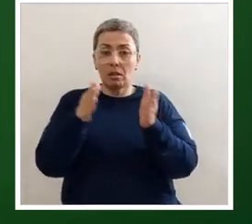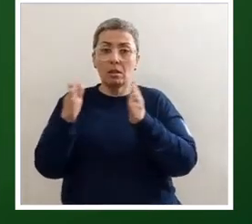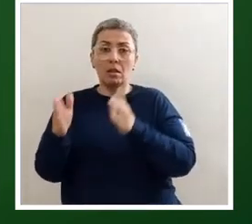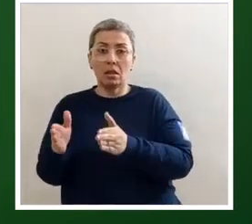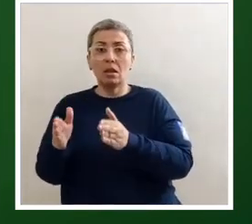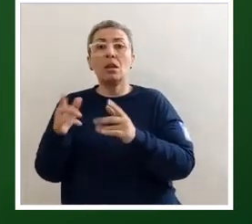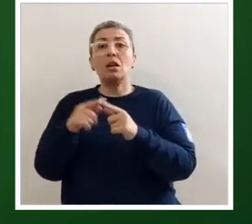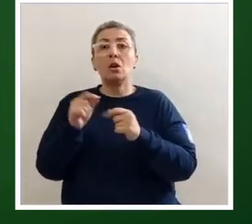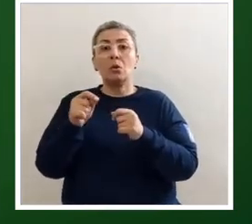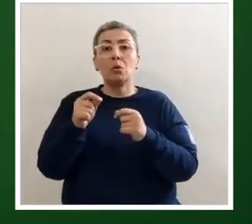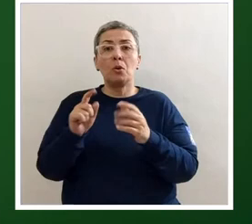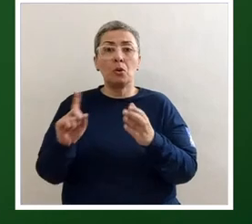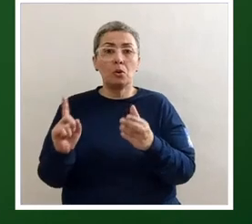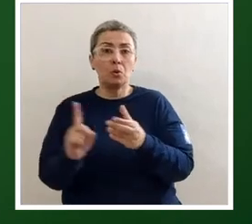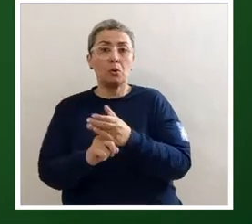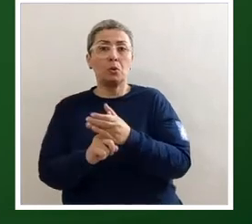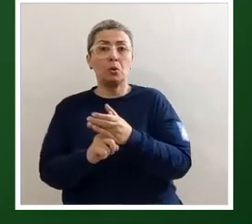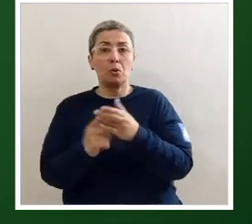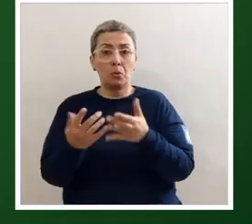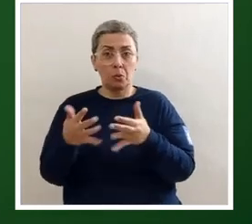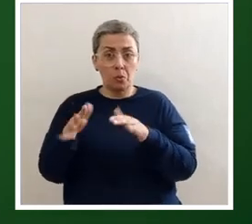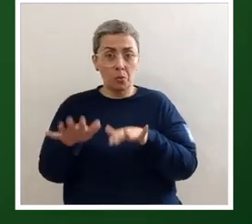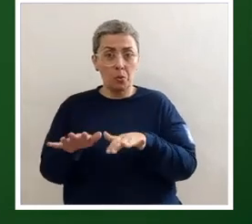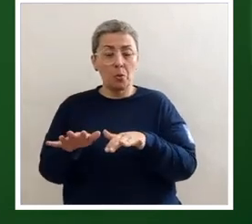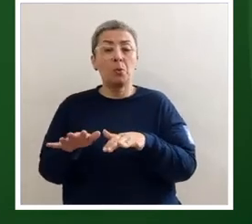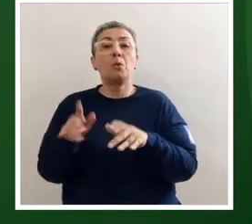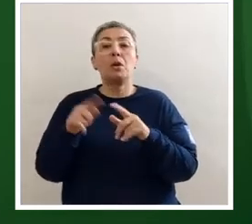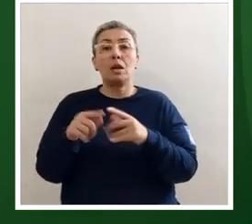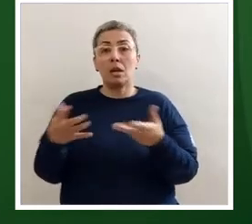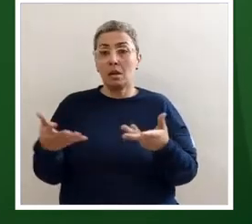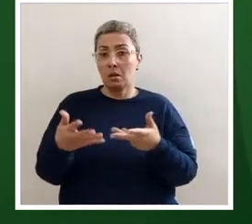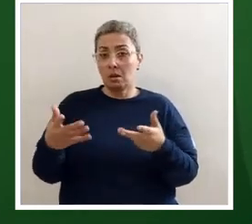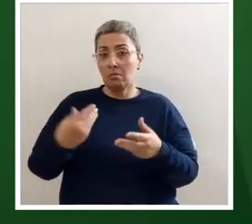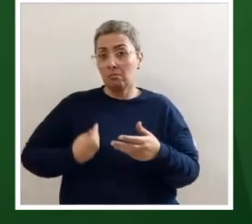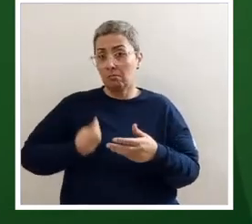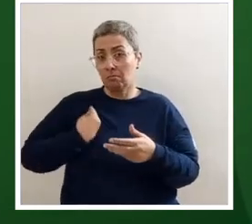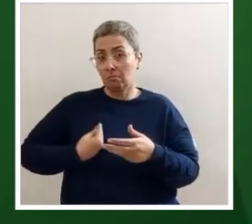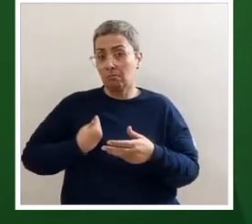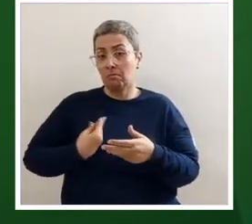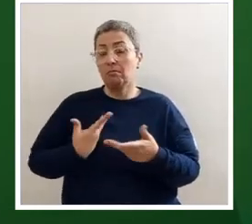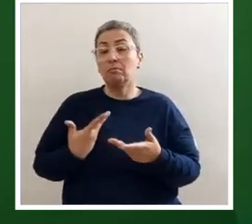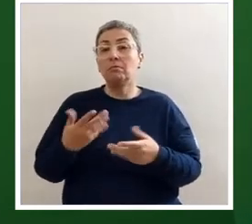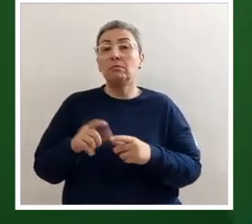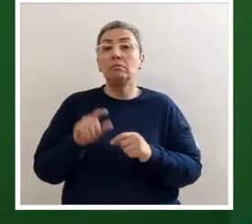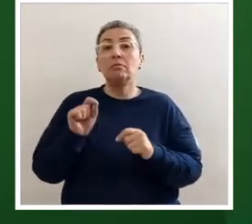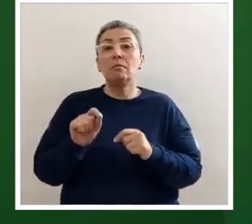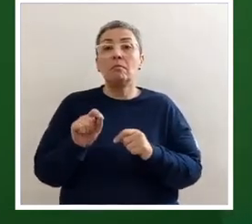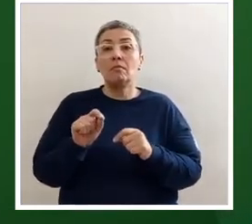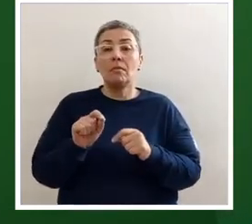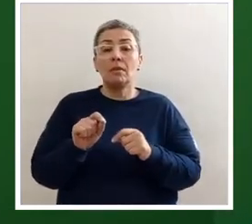de integração e inclusão que é o que nós estamos vivendo agora